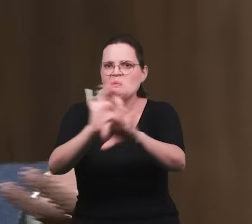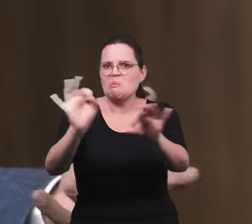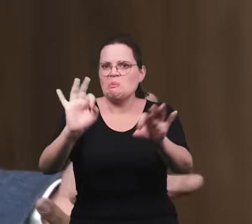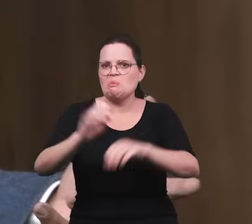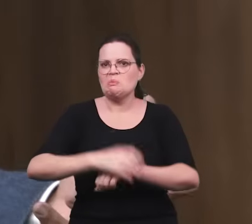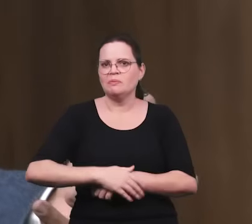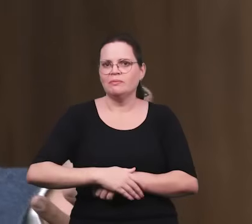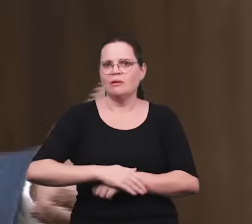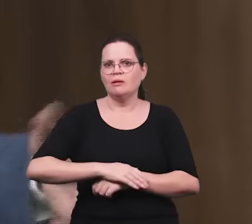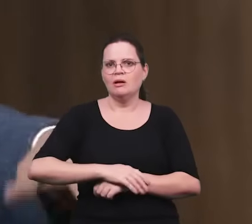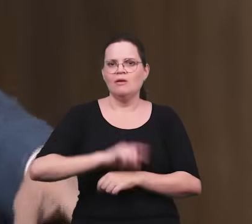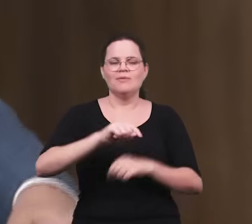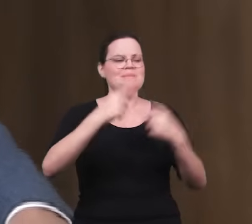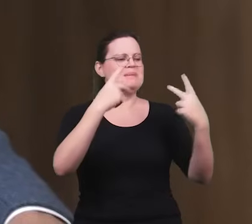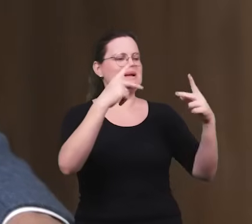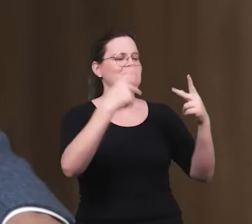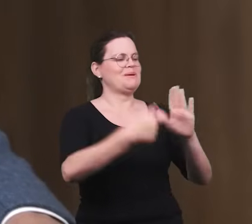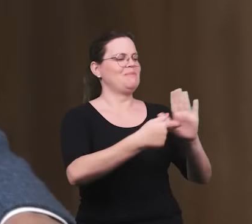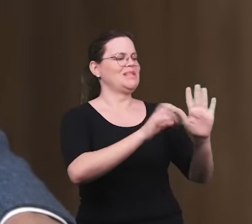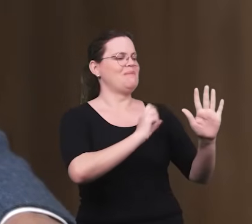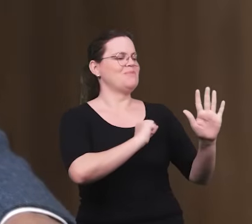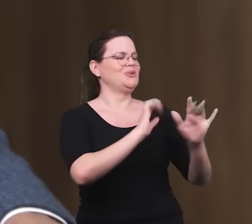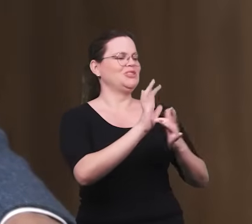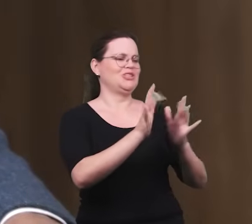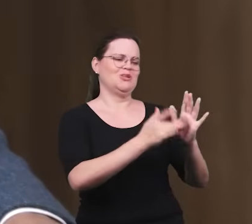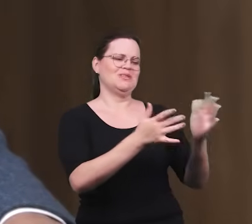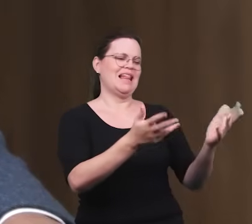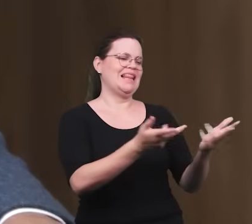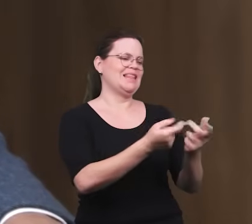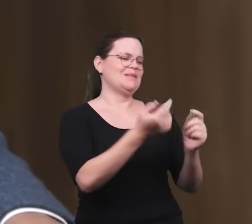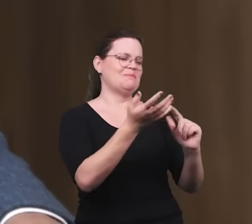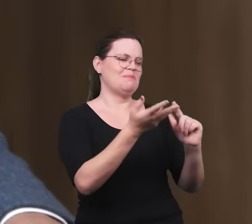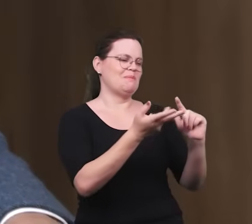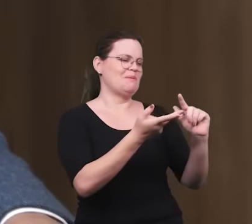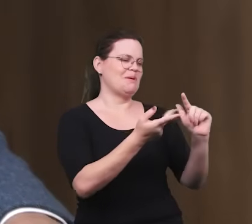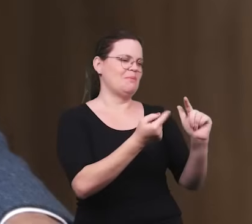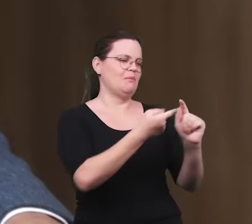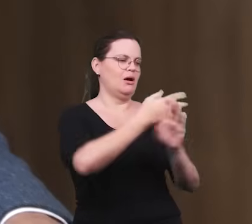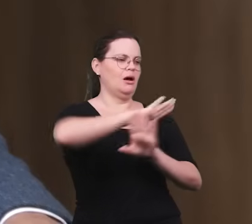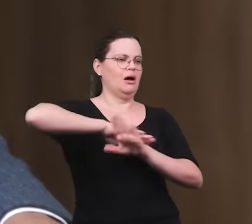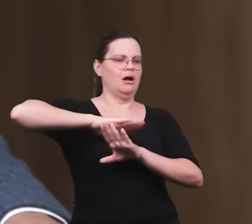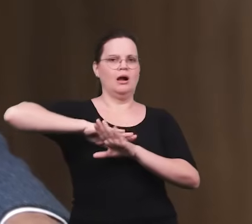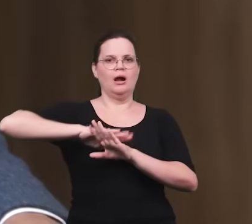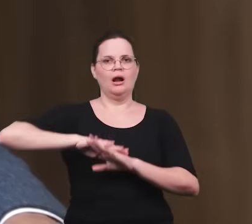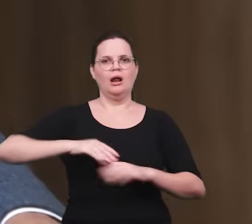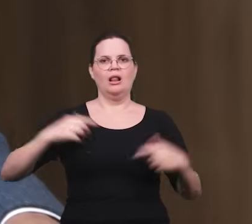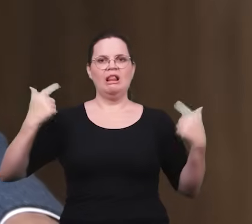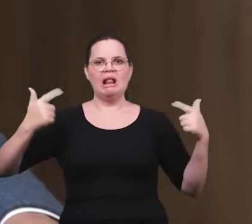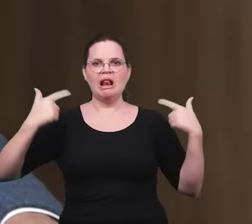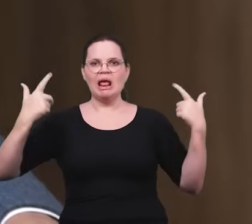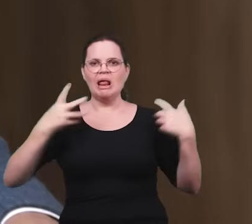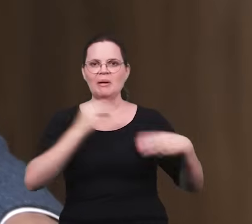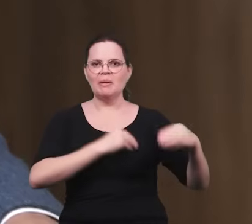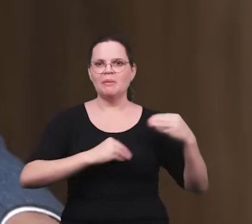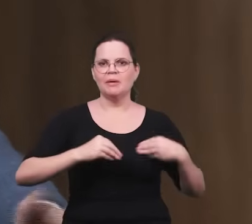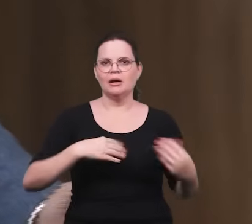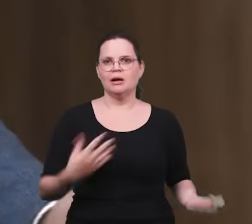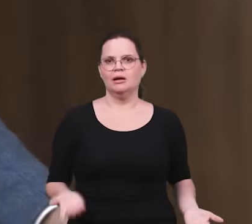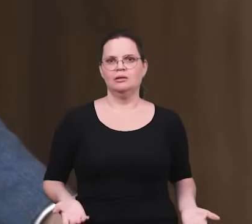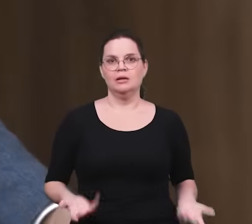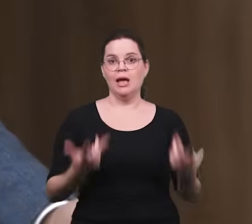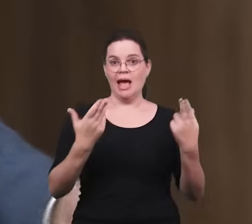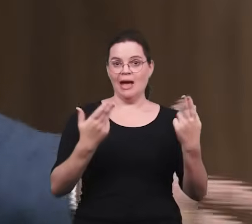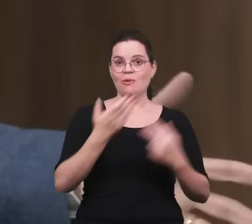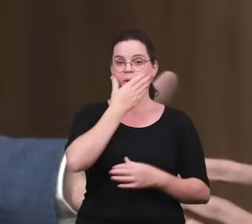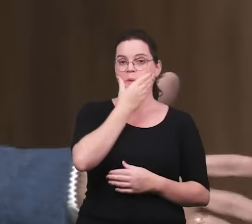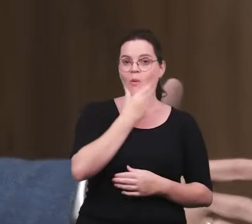que faz parte da sua vida. Você vai falar de um amor que transformou a sua vida. Vamos voltar, por exemplo, do Gadareno. Não precisava falar nada. Só de olhar para ele, alguma